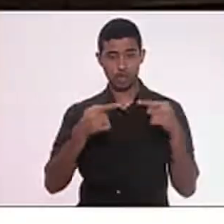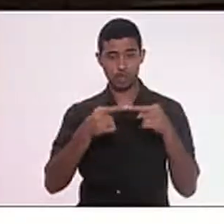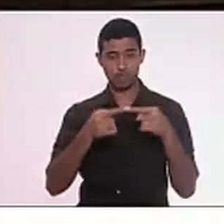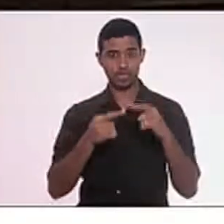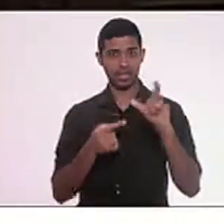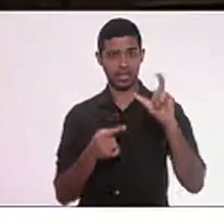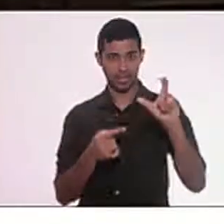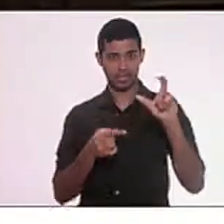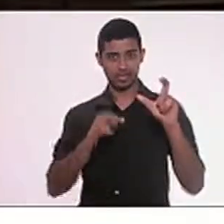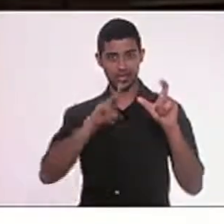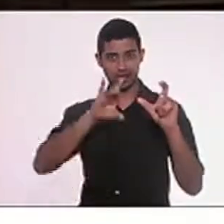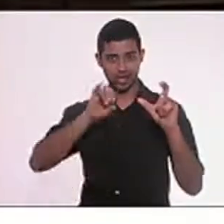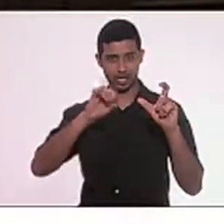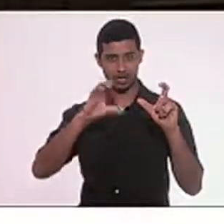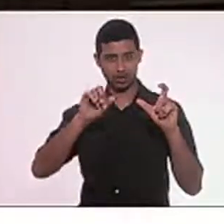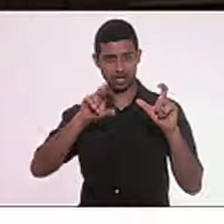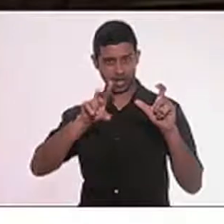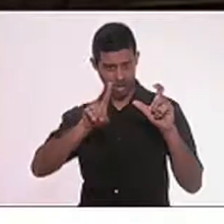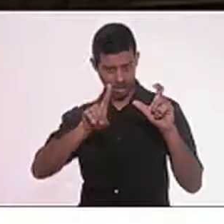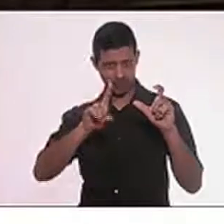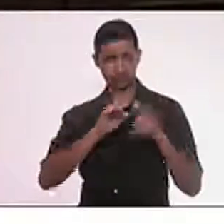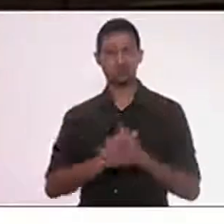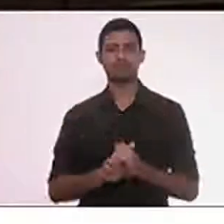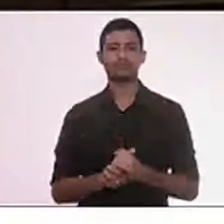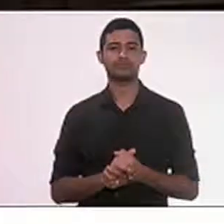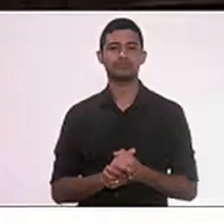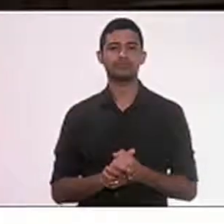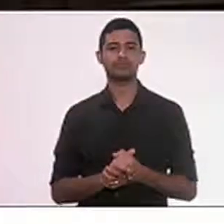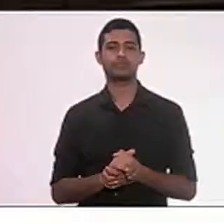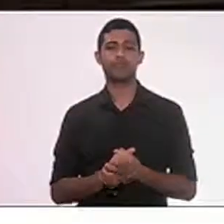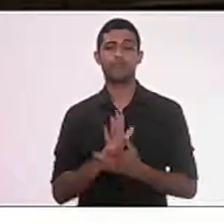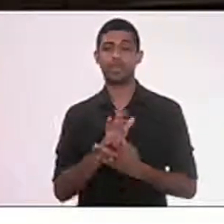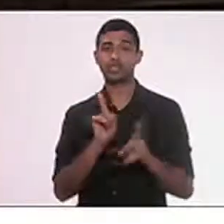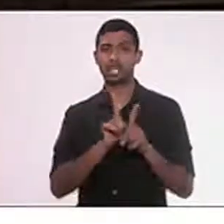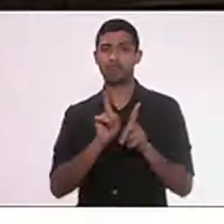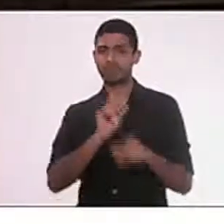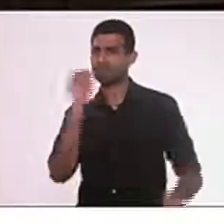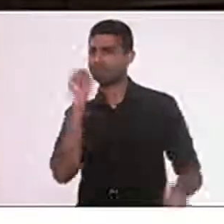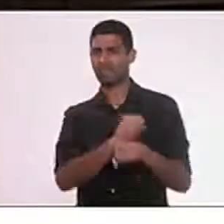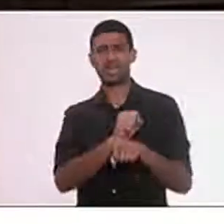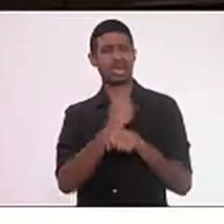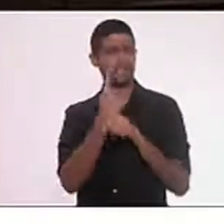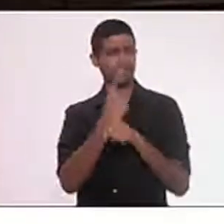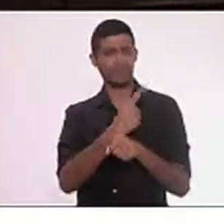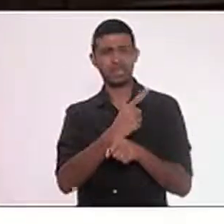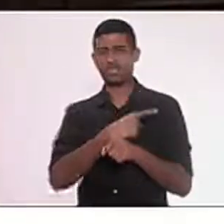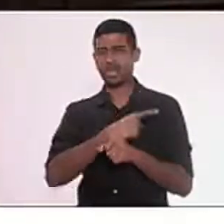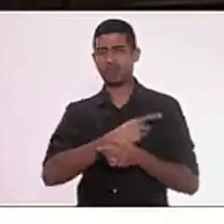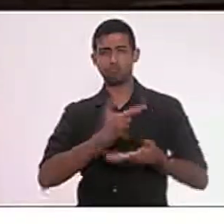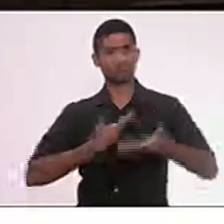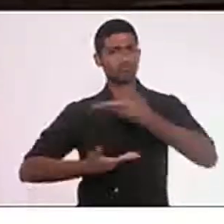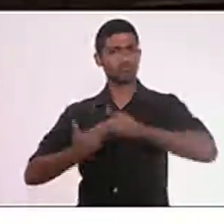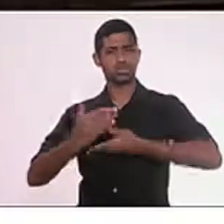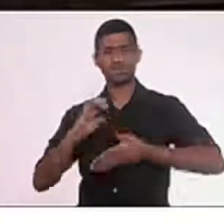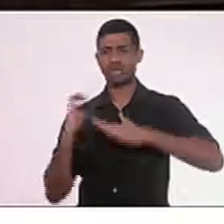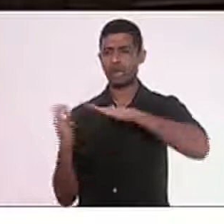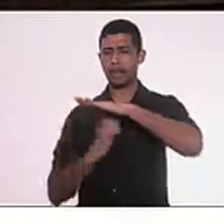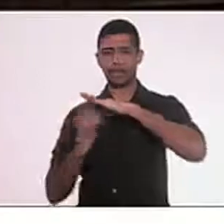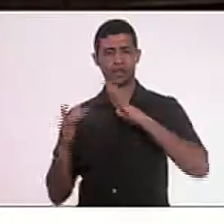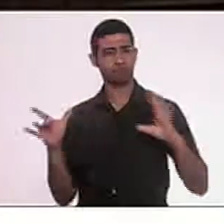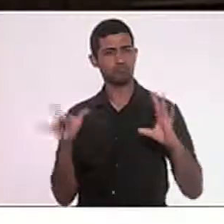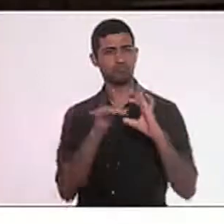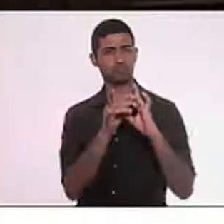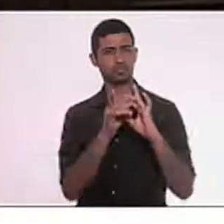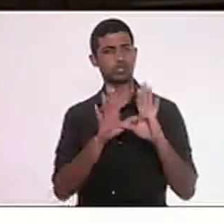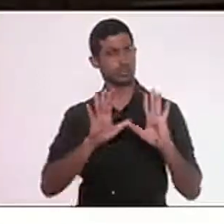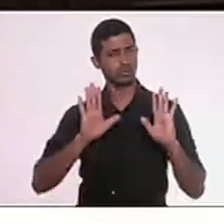RioCard, mas também impedir, por exemplo, a participação de empresas